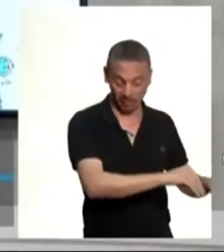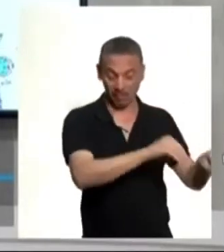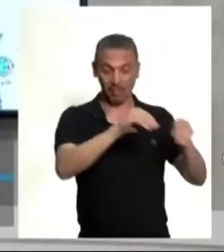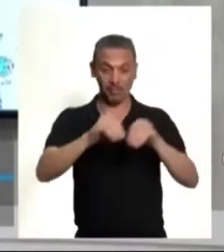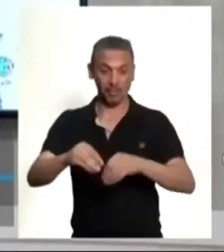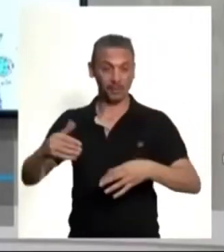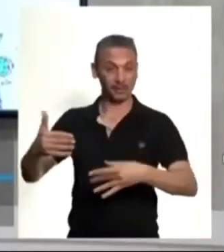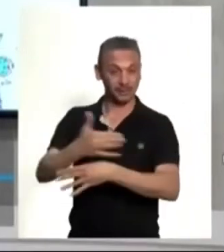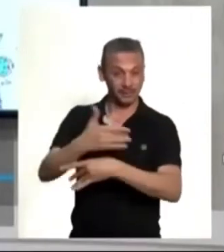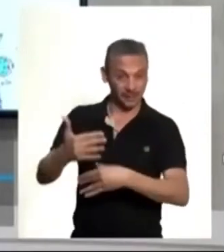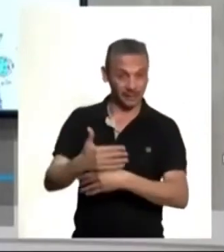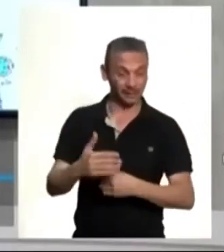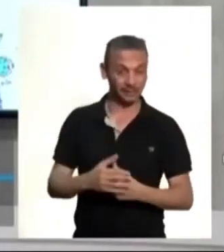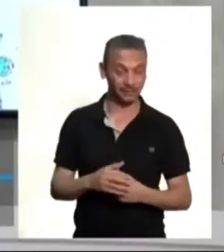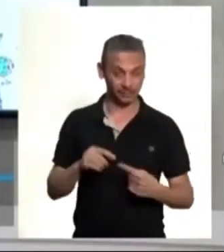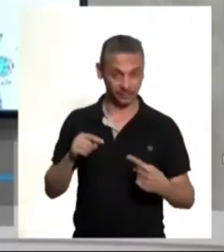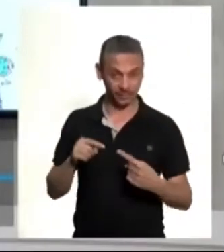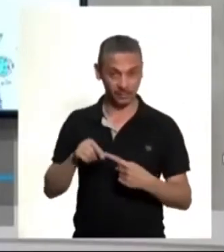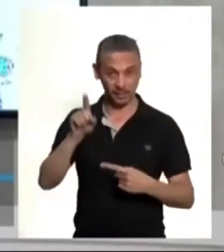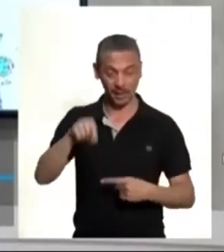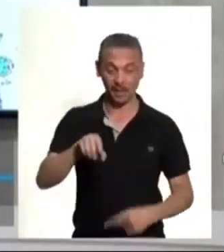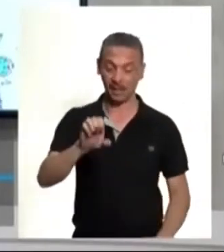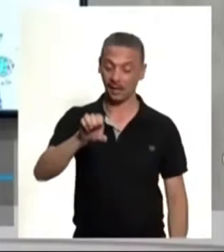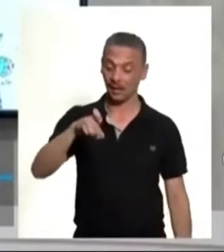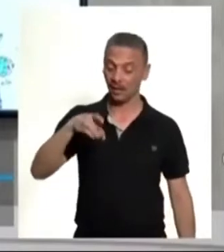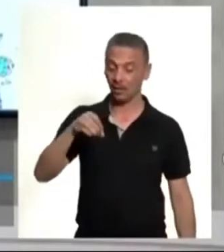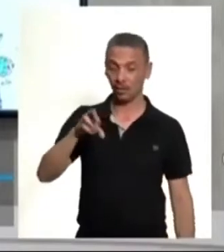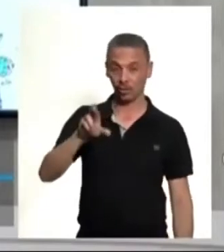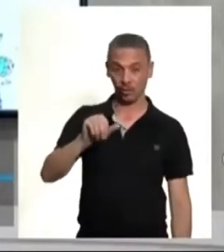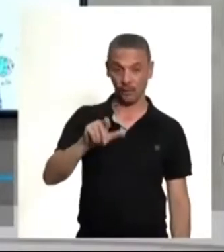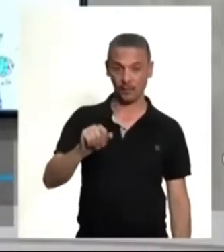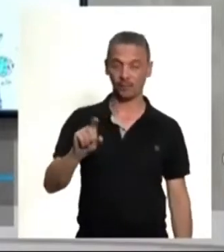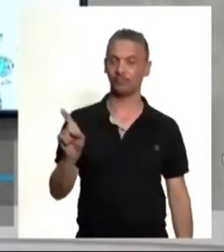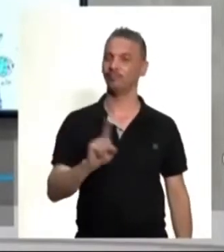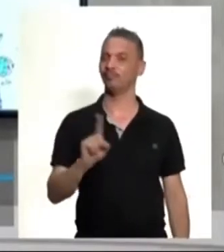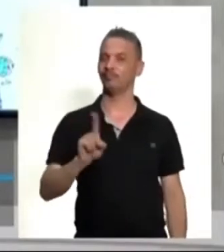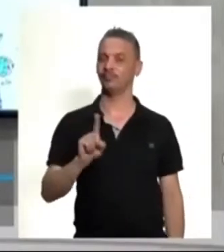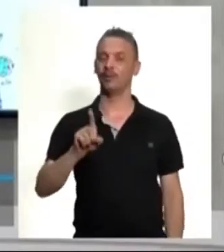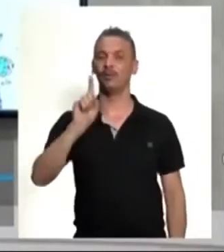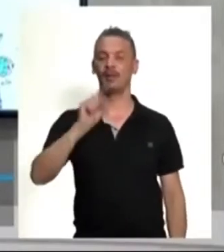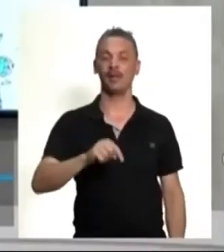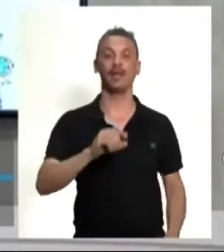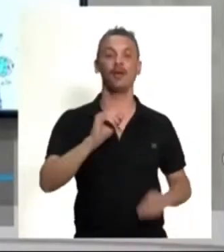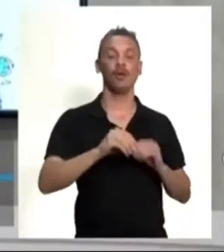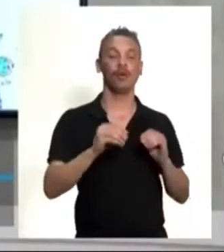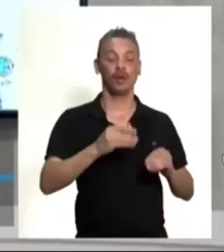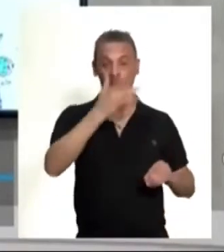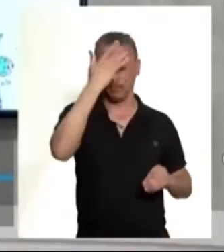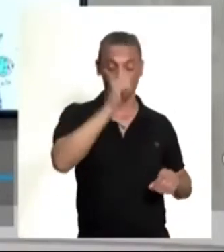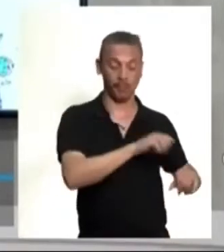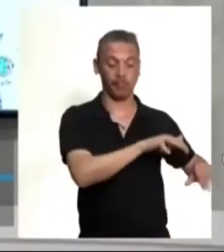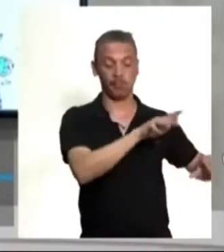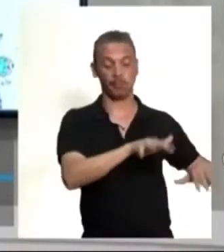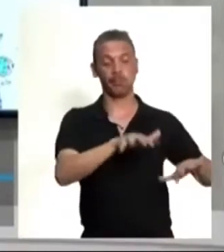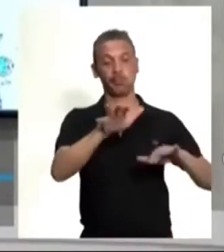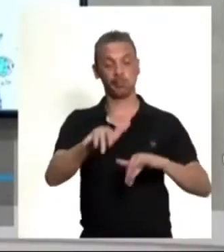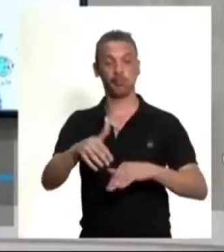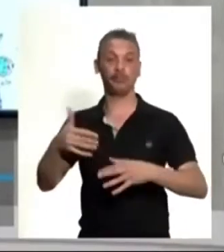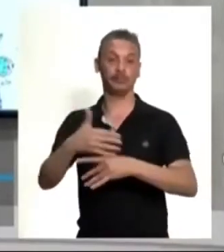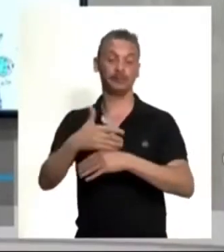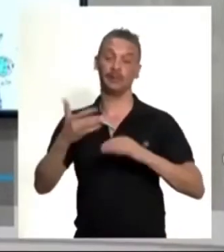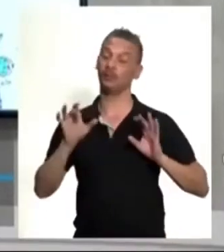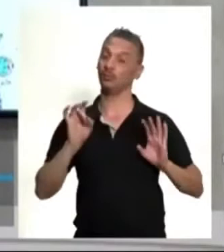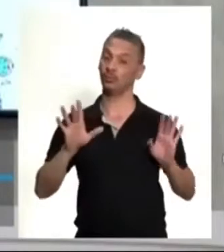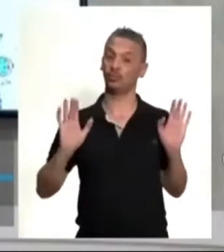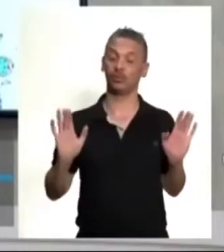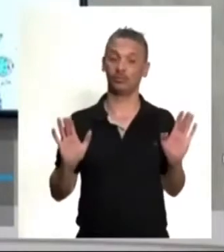isso de êxodo rural? Não. Eu posso chamar de uma migração campo-cidade. E não é